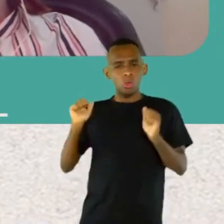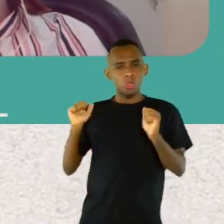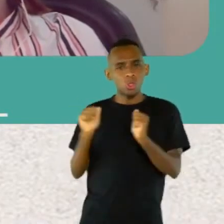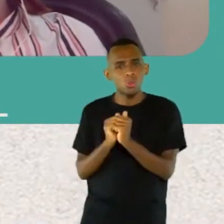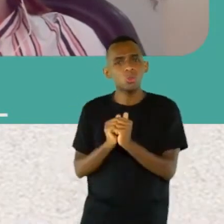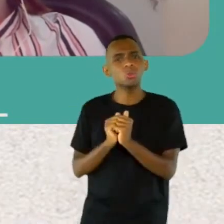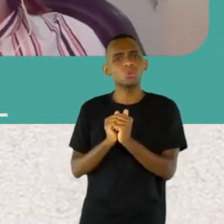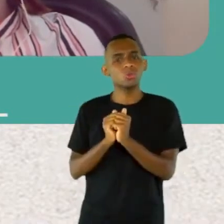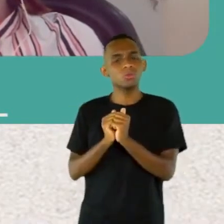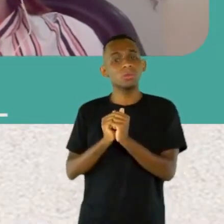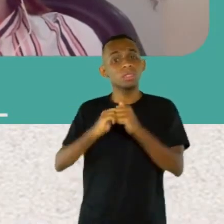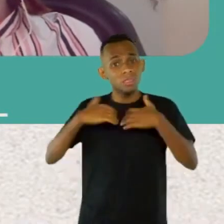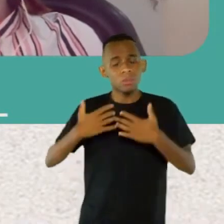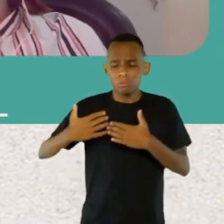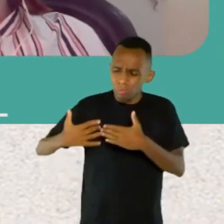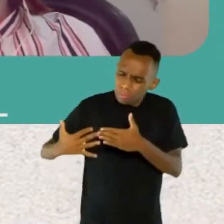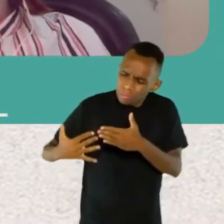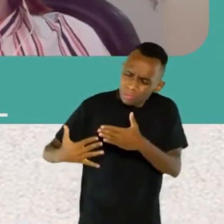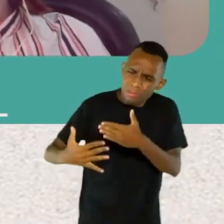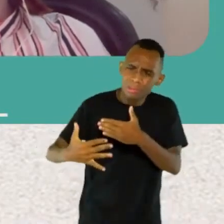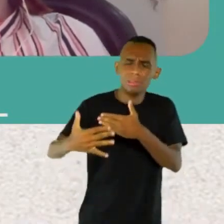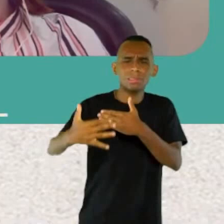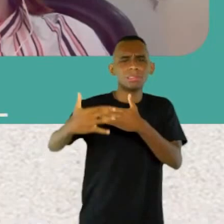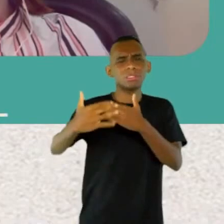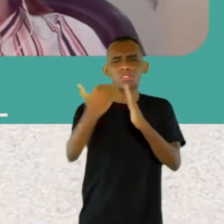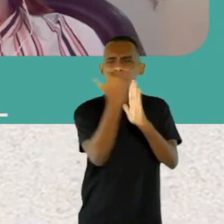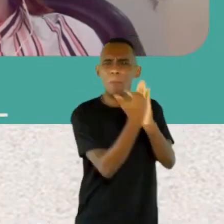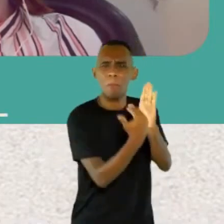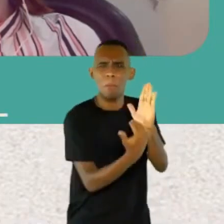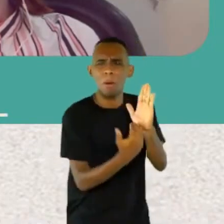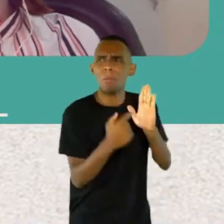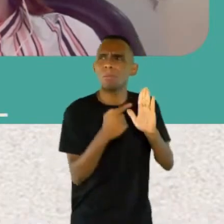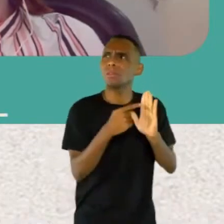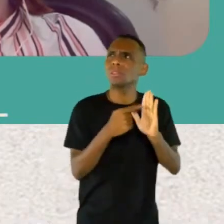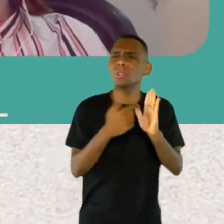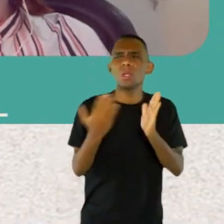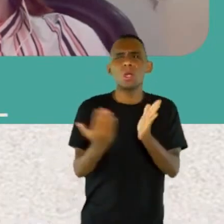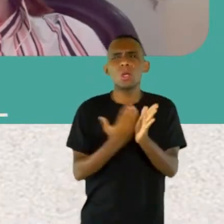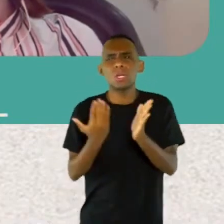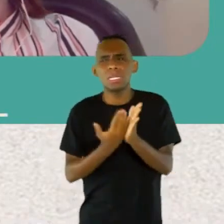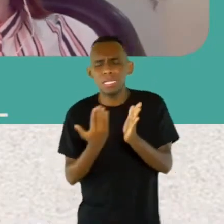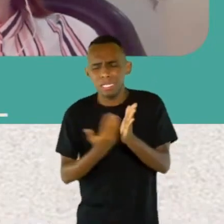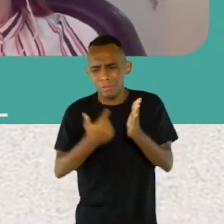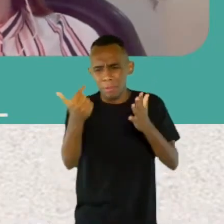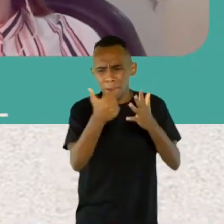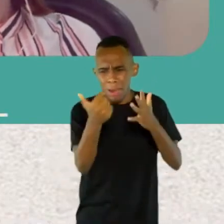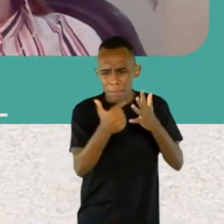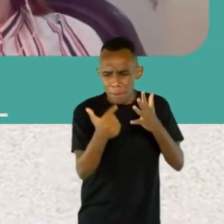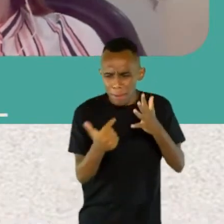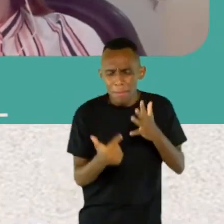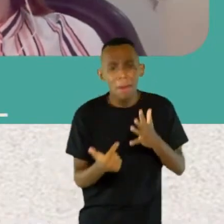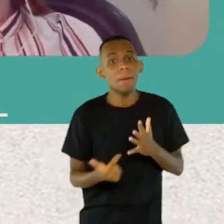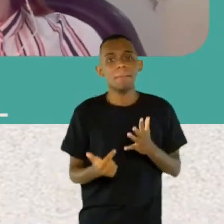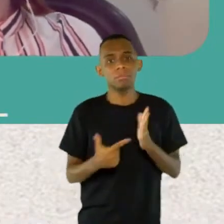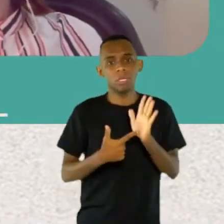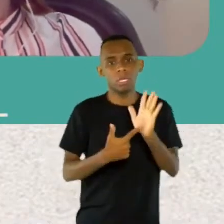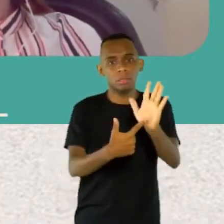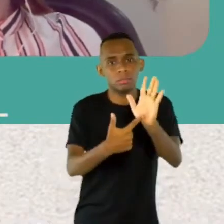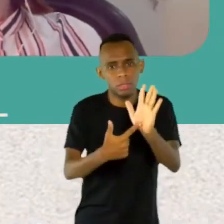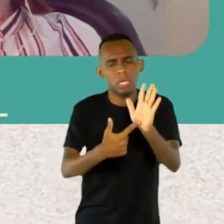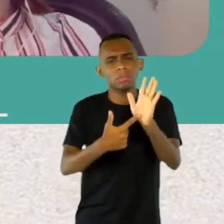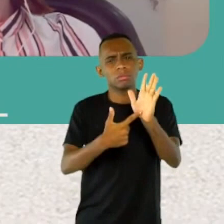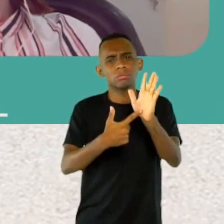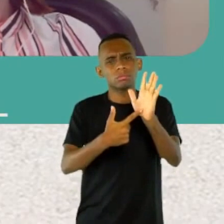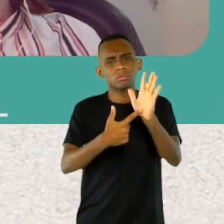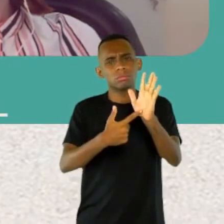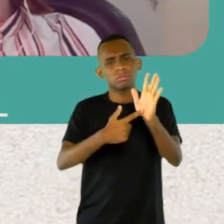Desde então, aí eu fiz a listinha, eu acho que eu lancei o Inferno, o Matador, o Elogio da Mentira, Mulheres